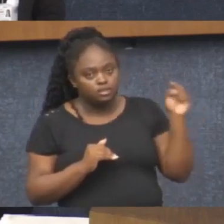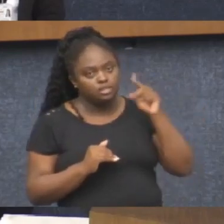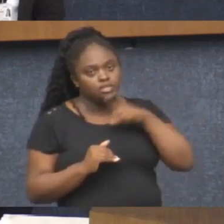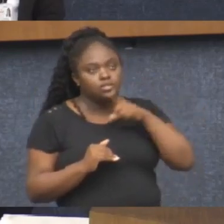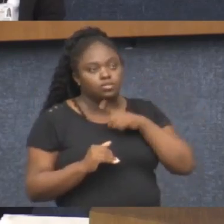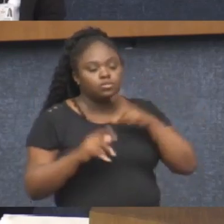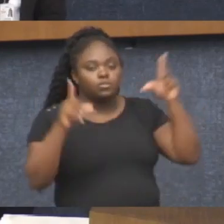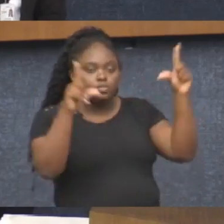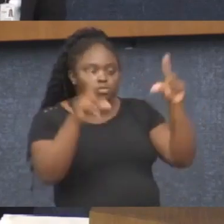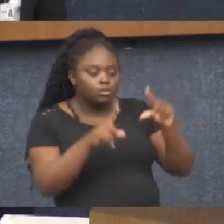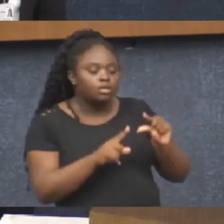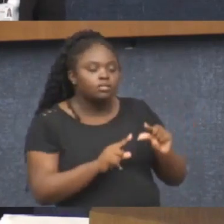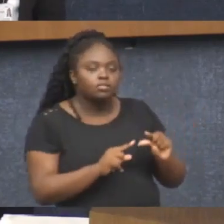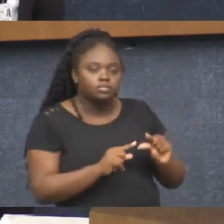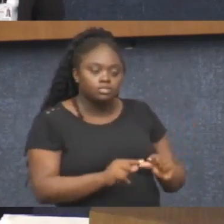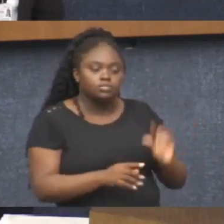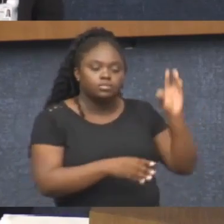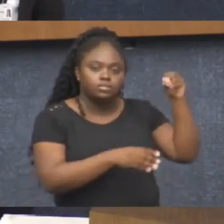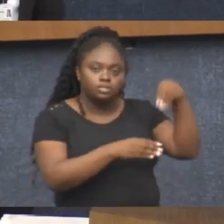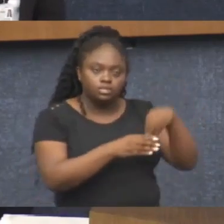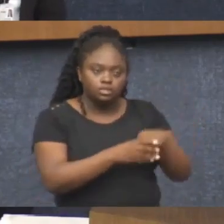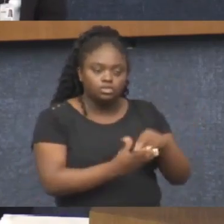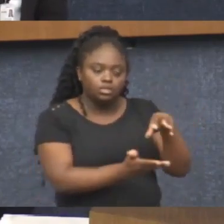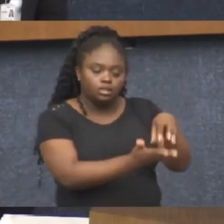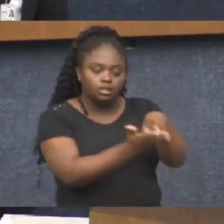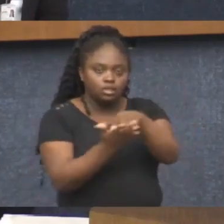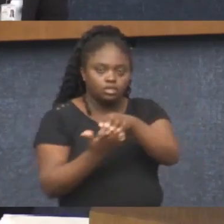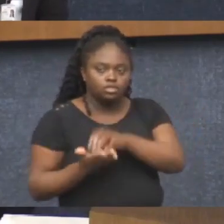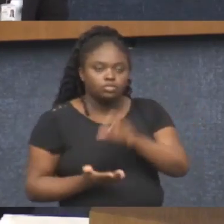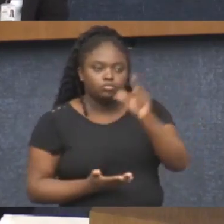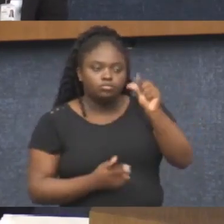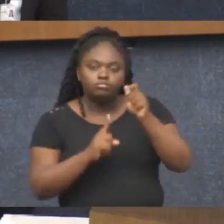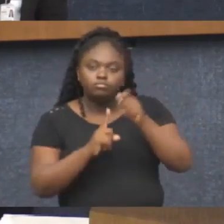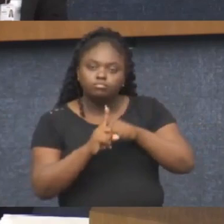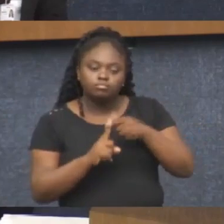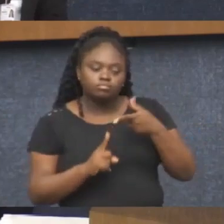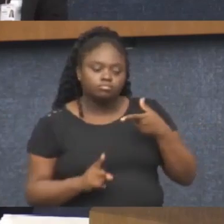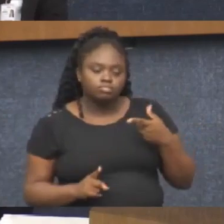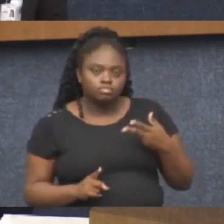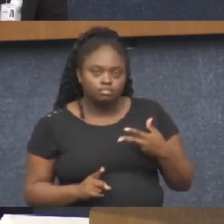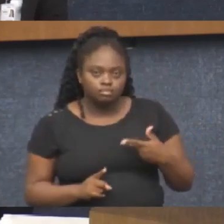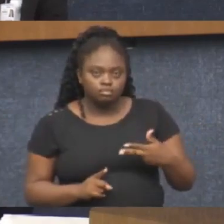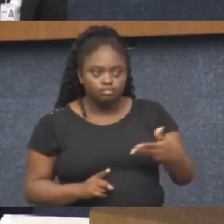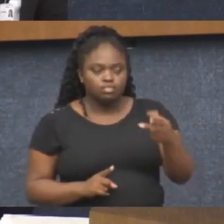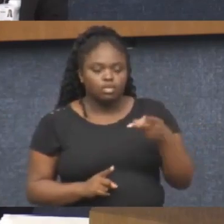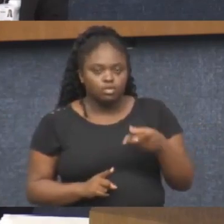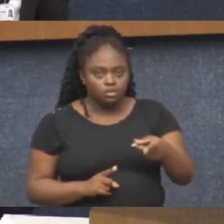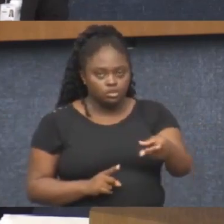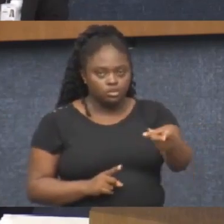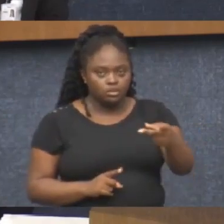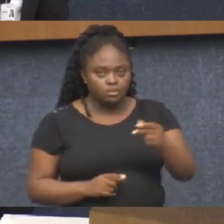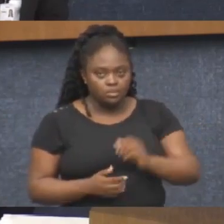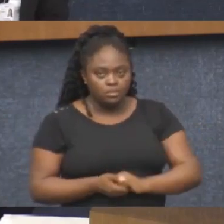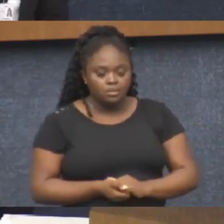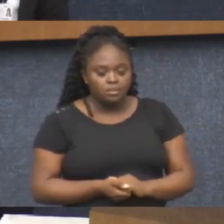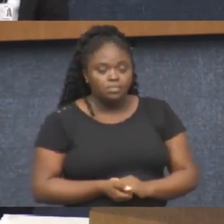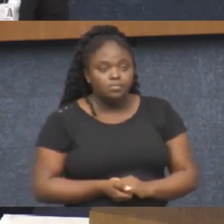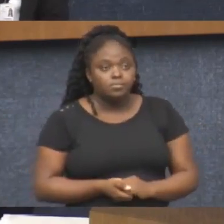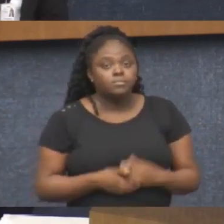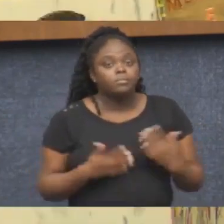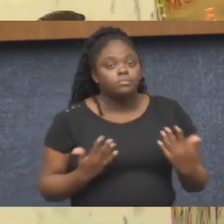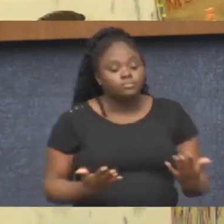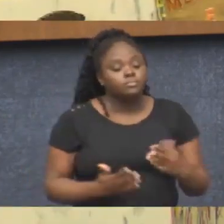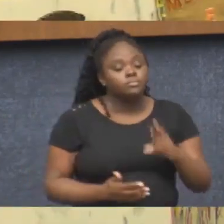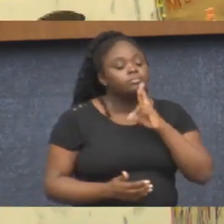são os que têm menor distribuição dentro da rede com menos meses contínuos. E, ainda assim, né,